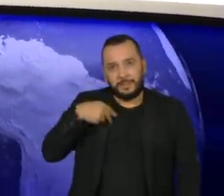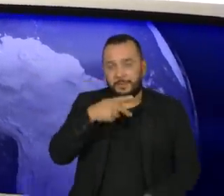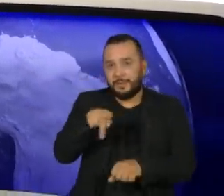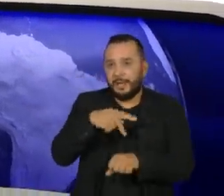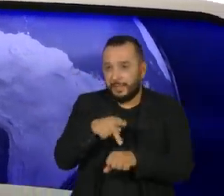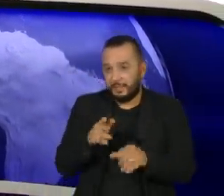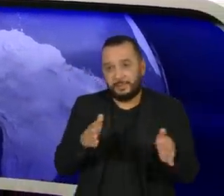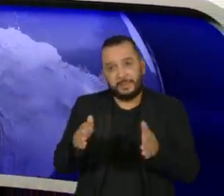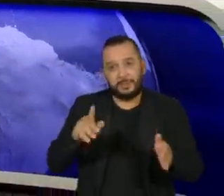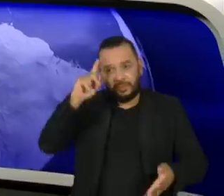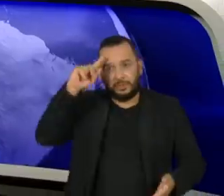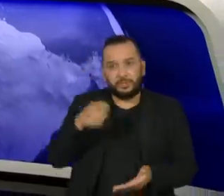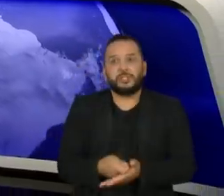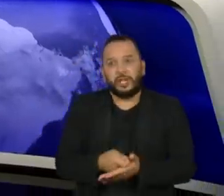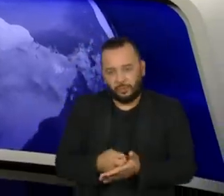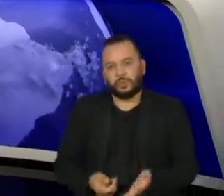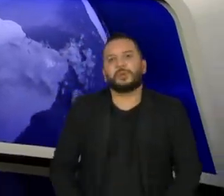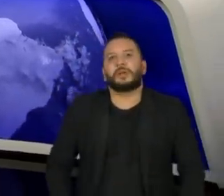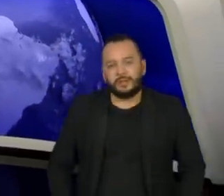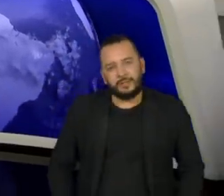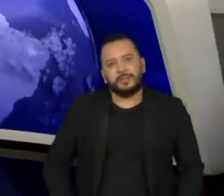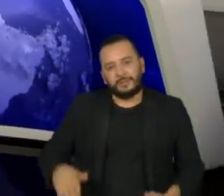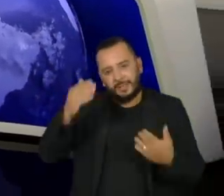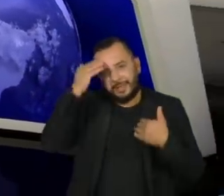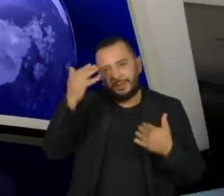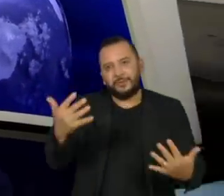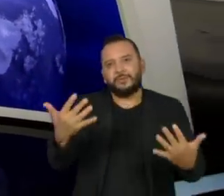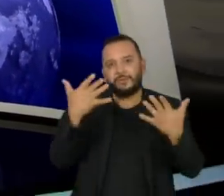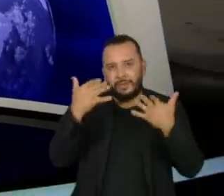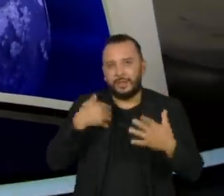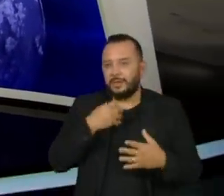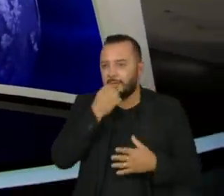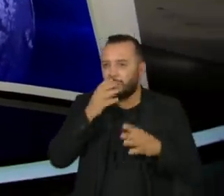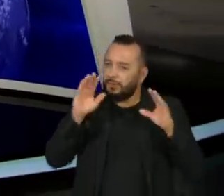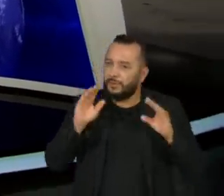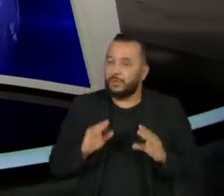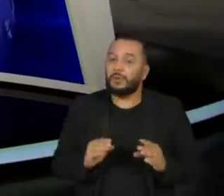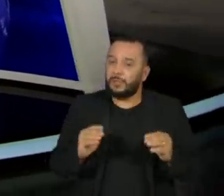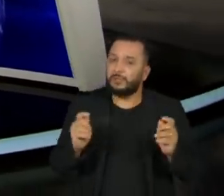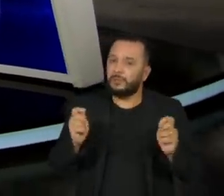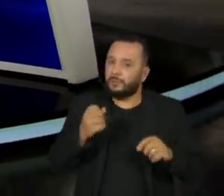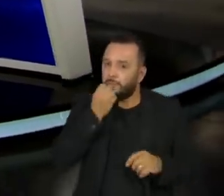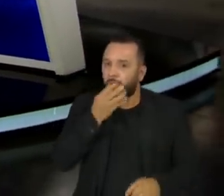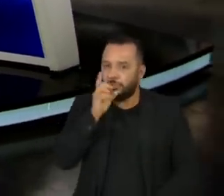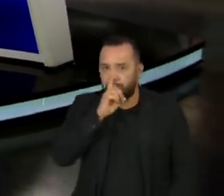sob a ditadura militar. Muito obrigado pela companhia, uma ótima noite, um ótimo domingo.